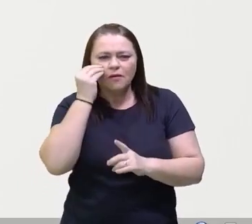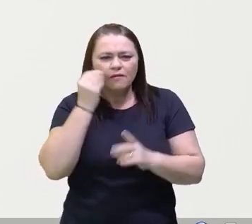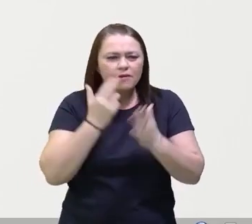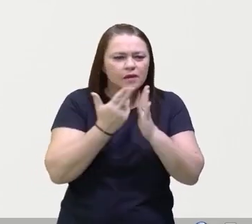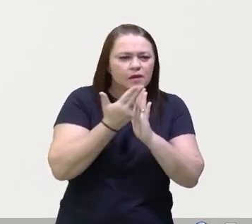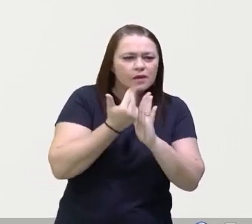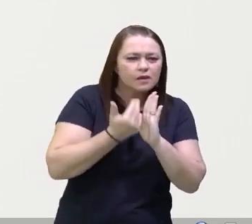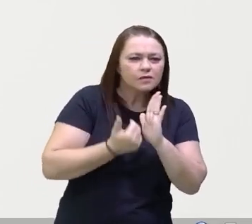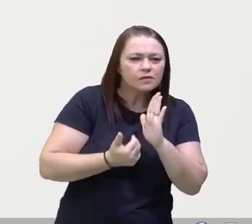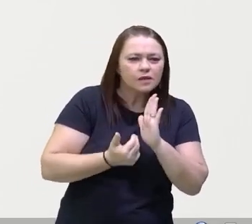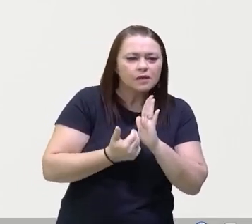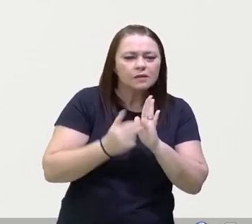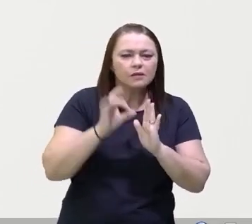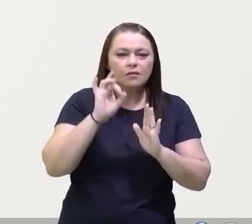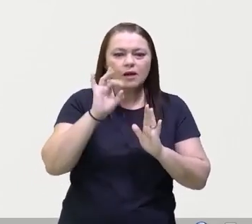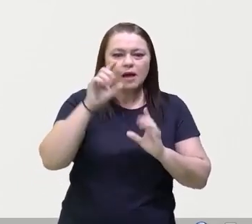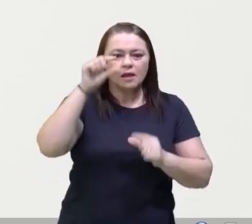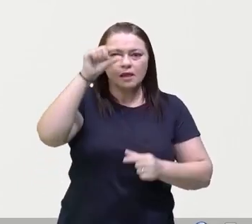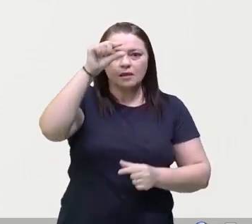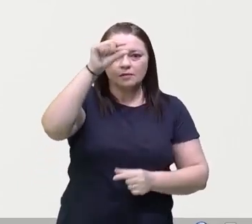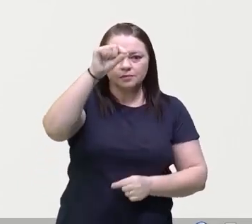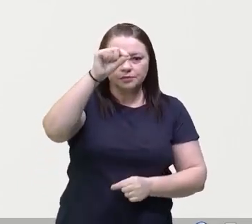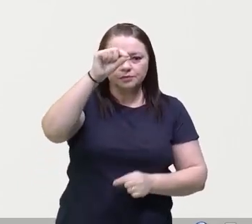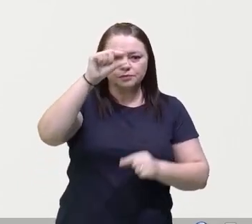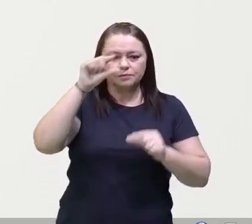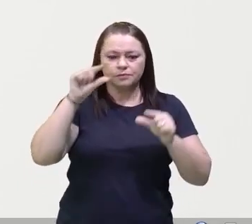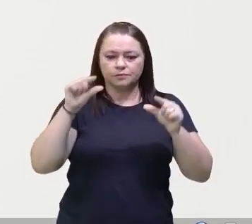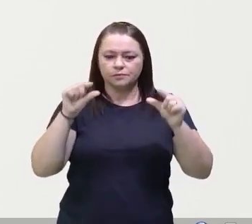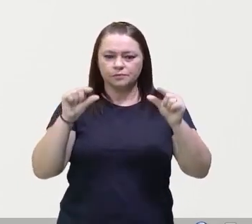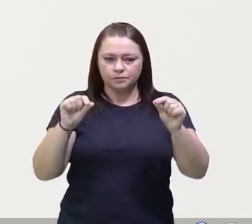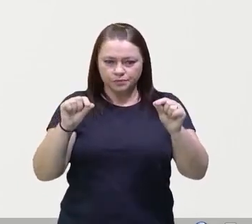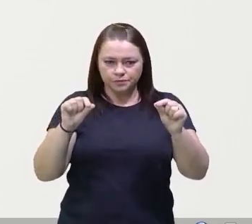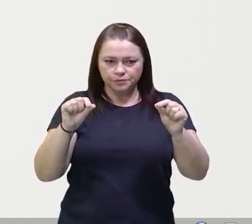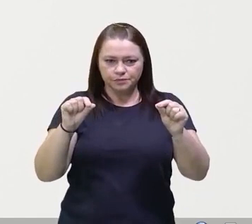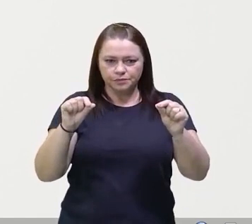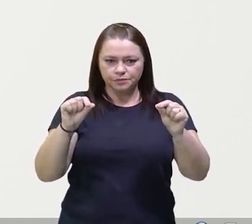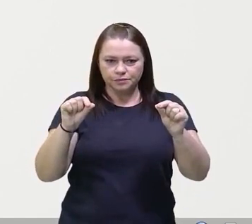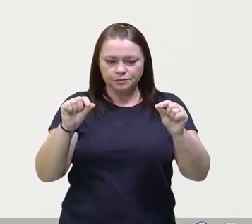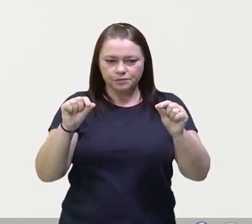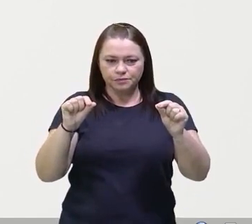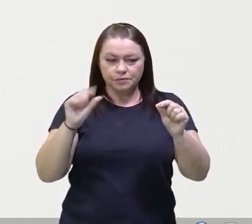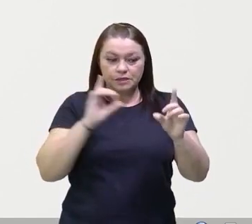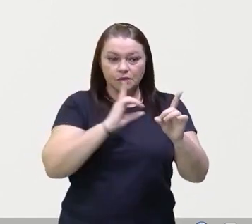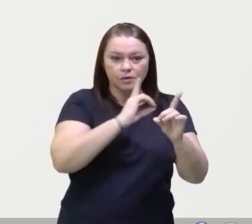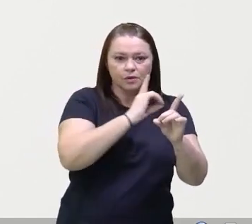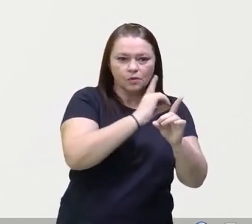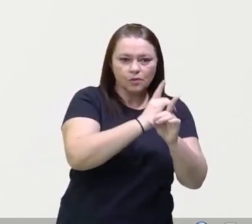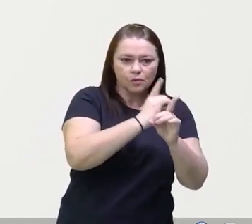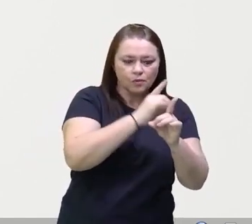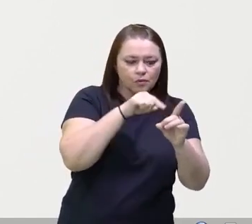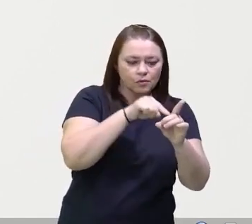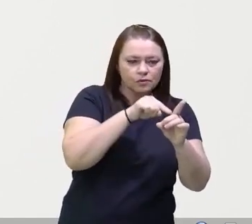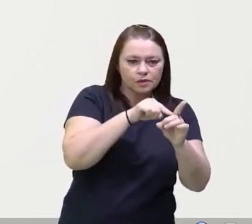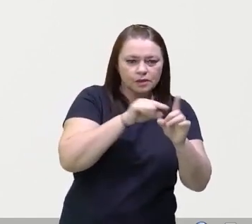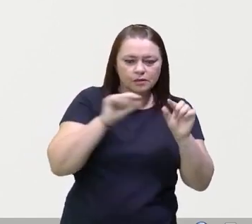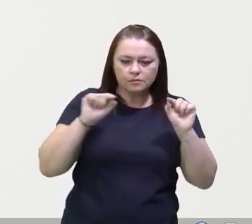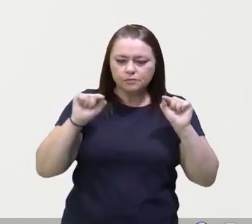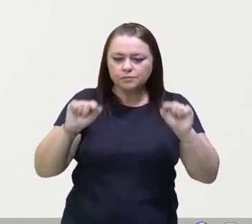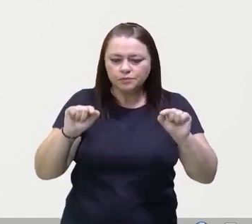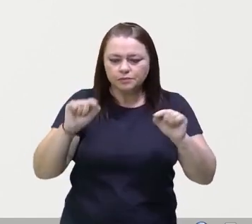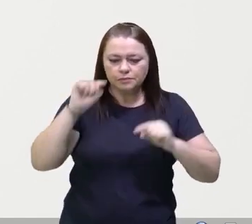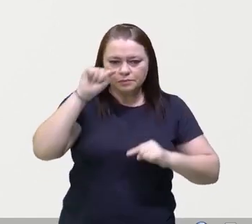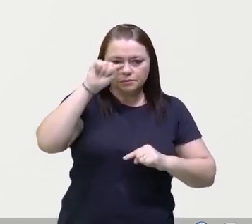Cada pontinho desse aqui é chamado de vértice, olha aqui, ó, vértice, o outro vértice. O losango possui também